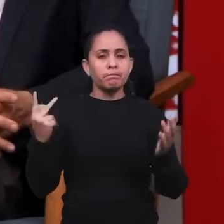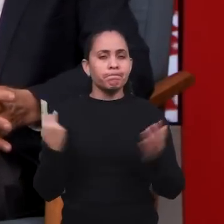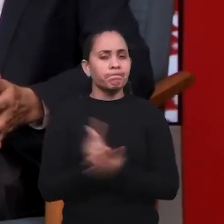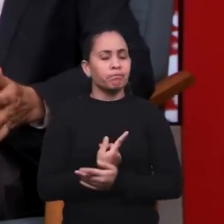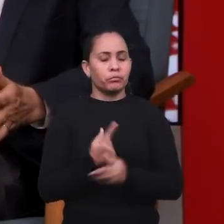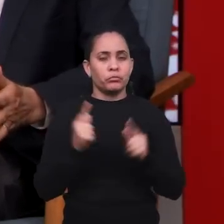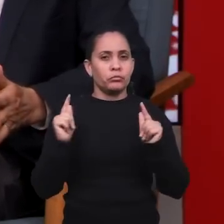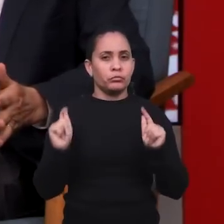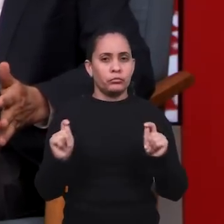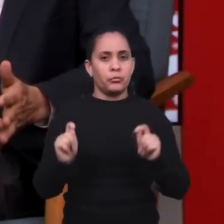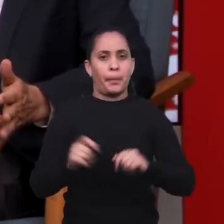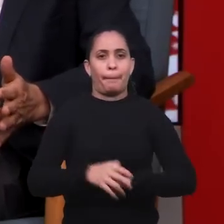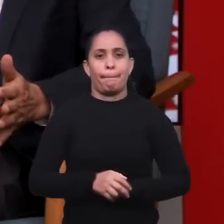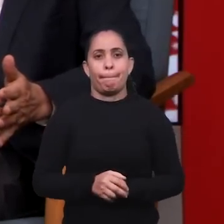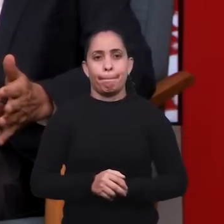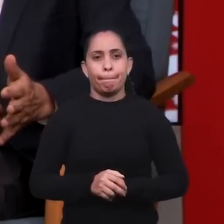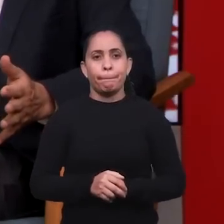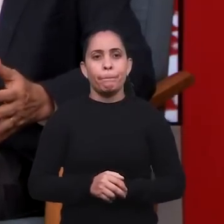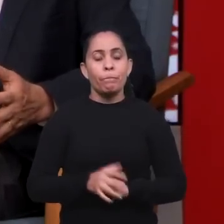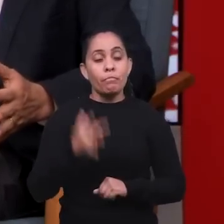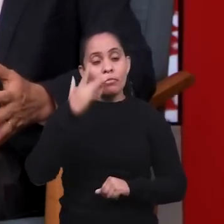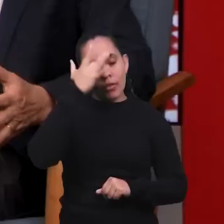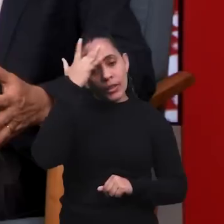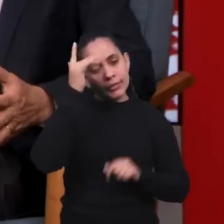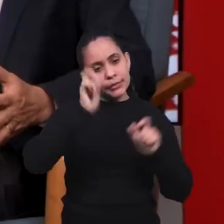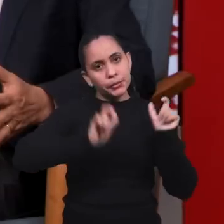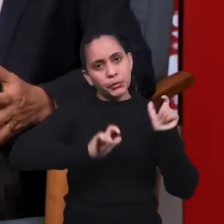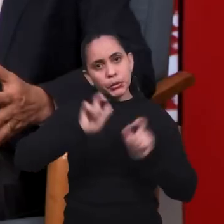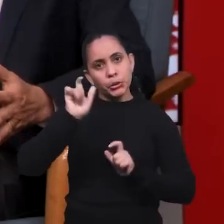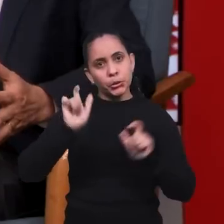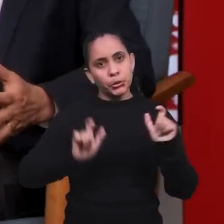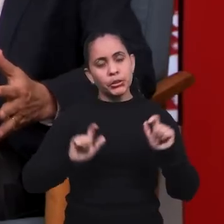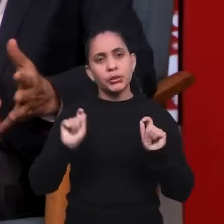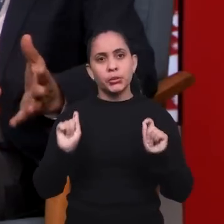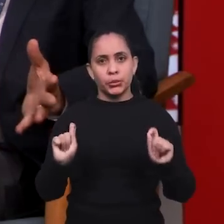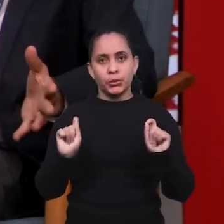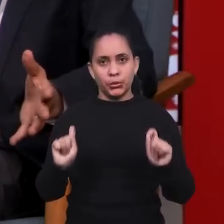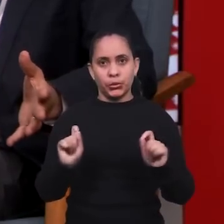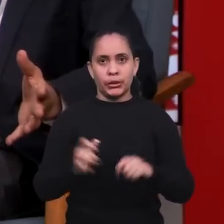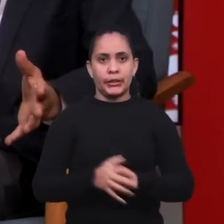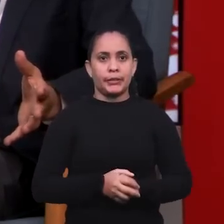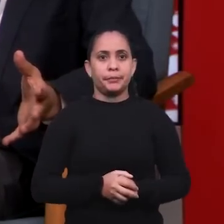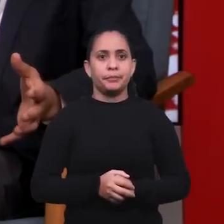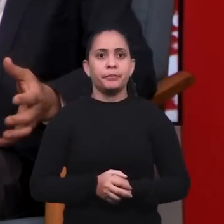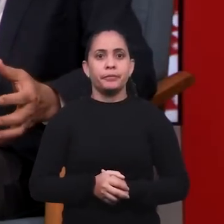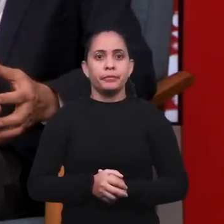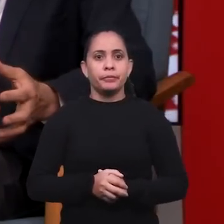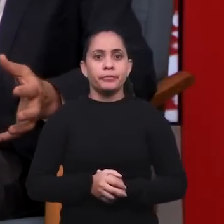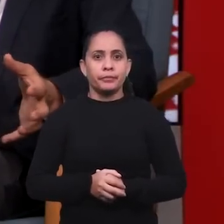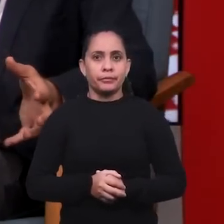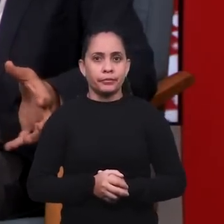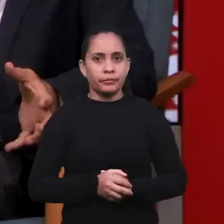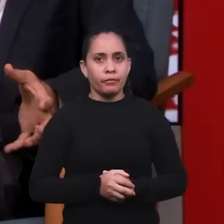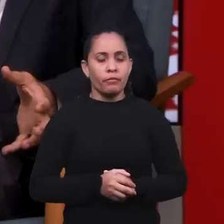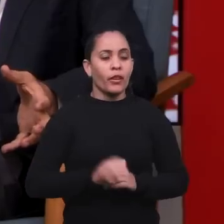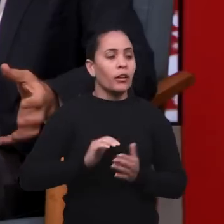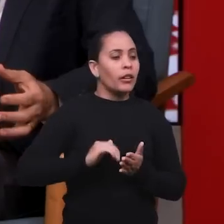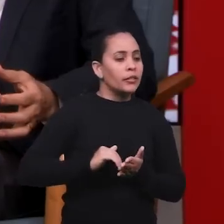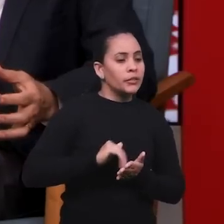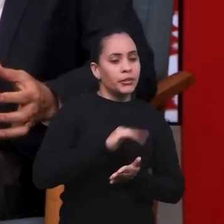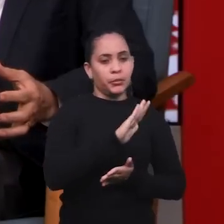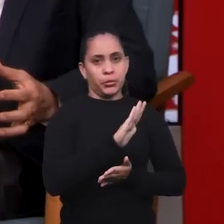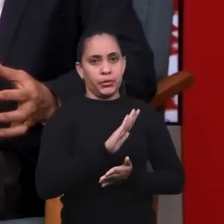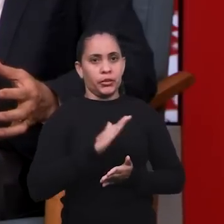acontecia? Essas pessoas eram banidas da